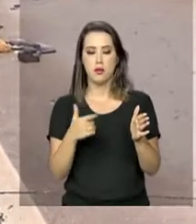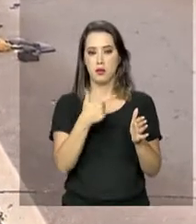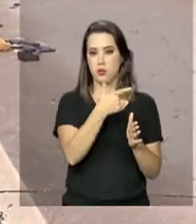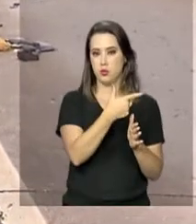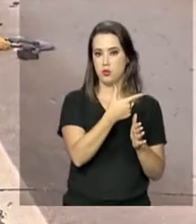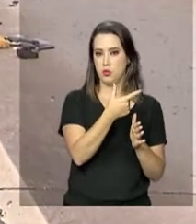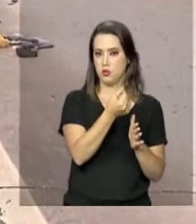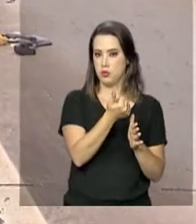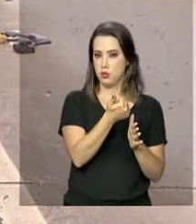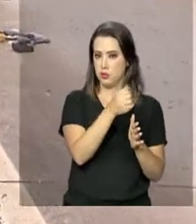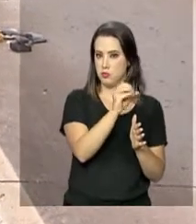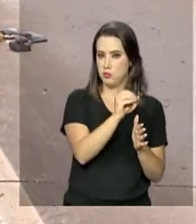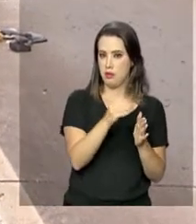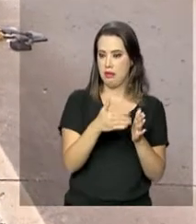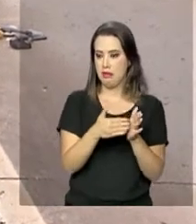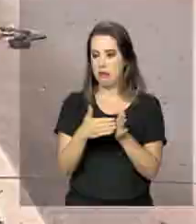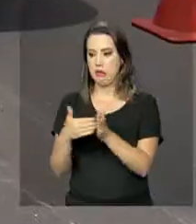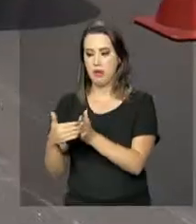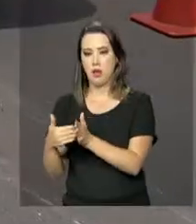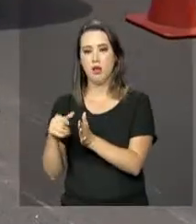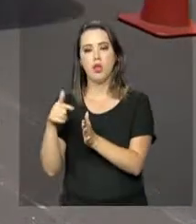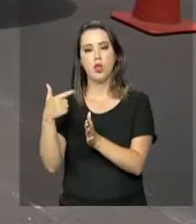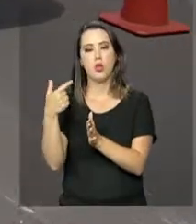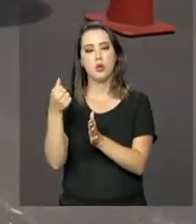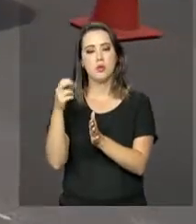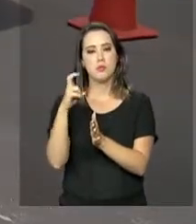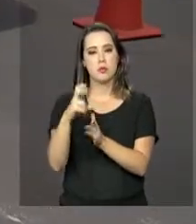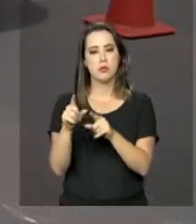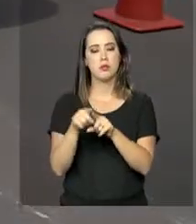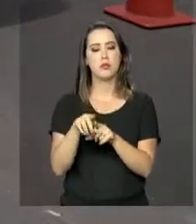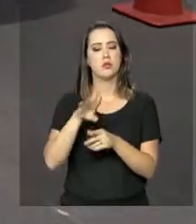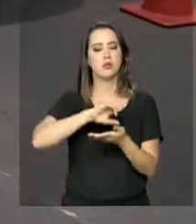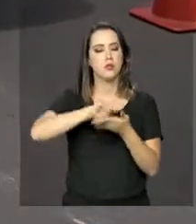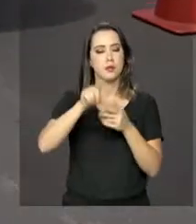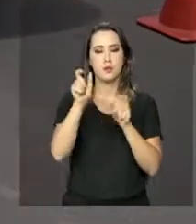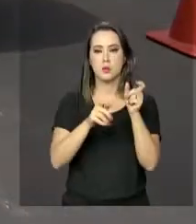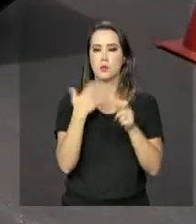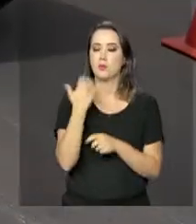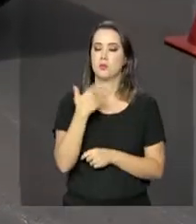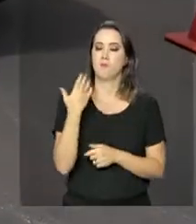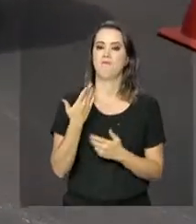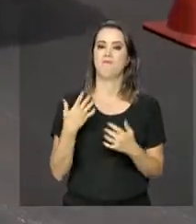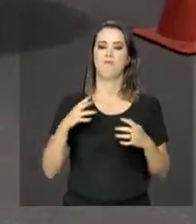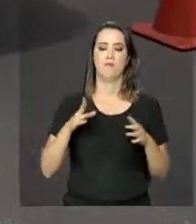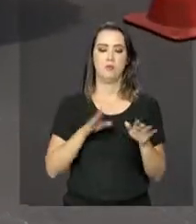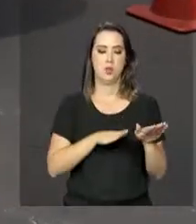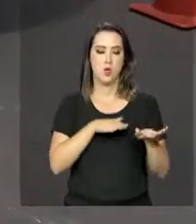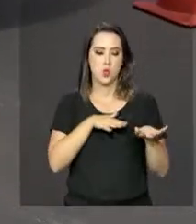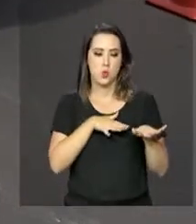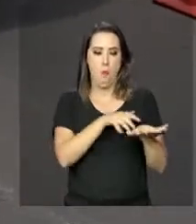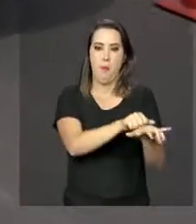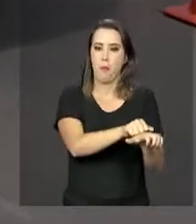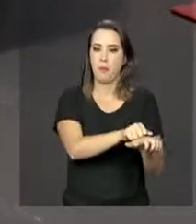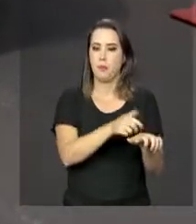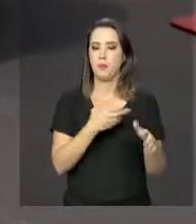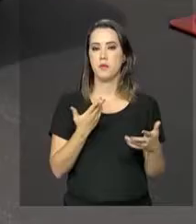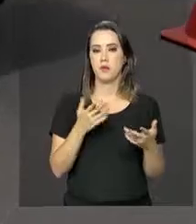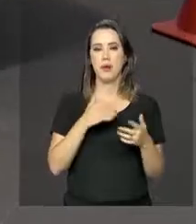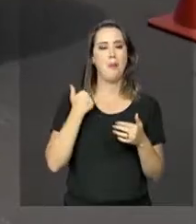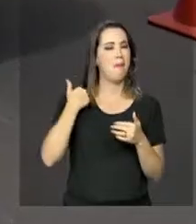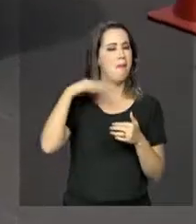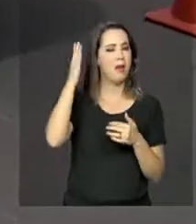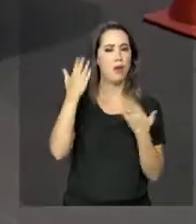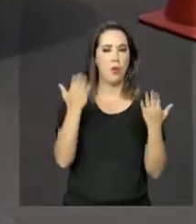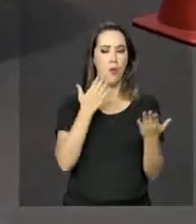255 mil pessoas morreram vítimas de acidentes de trânsito no brasil um número maior do que o de pessoas que morreram